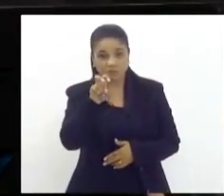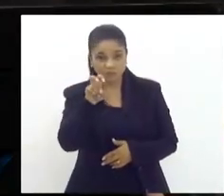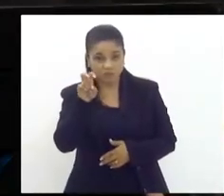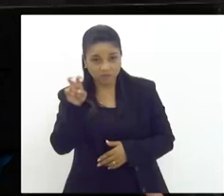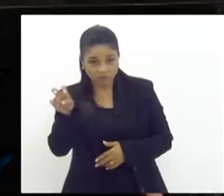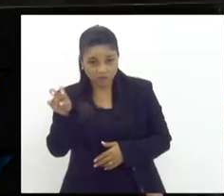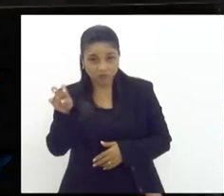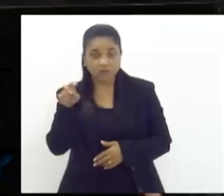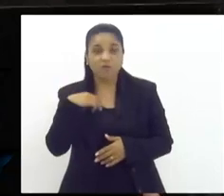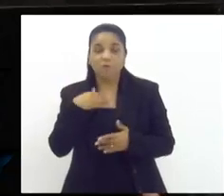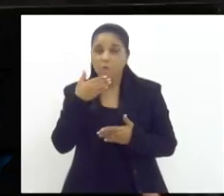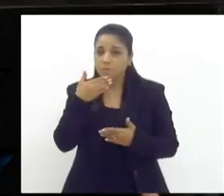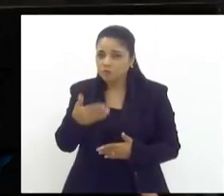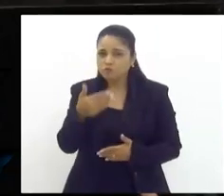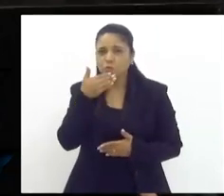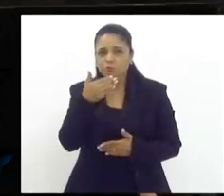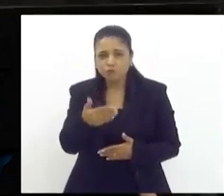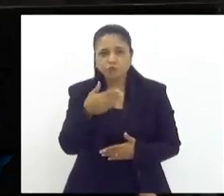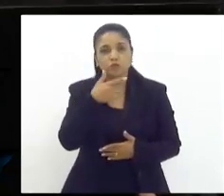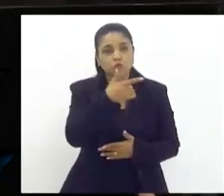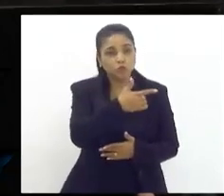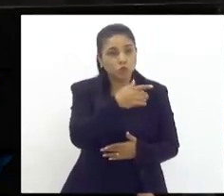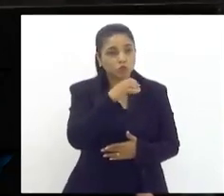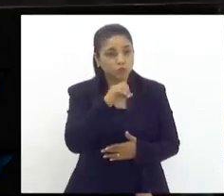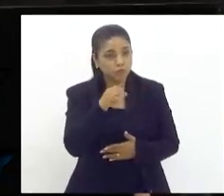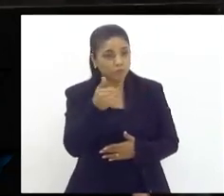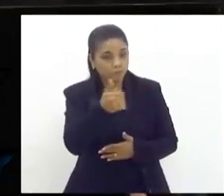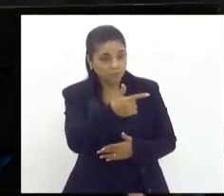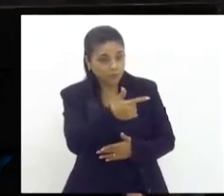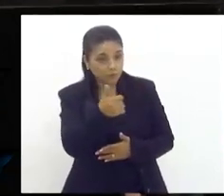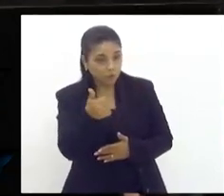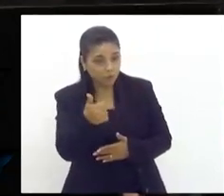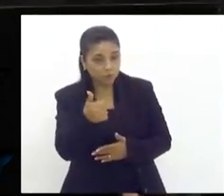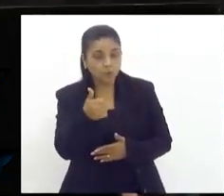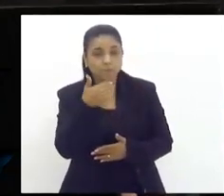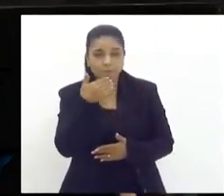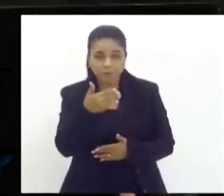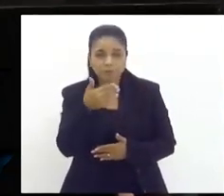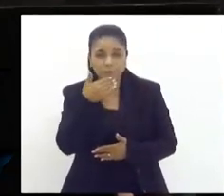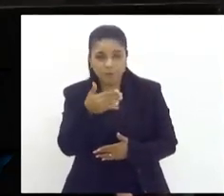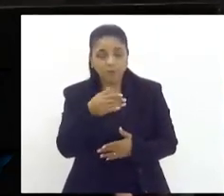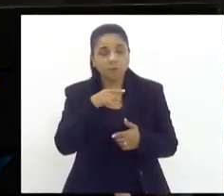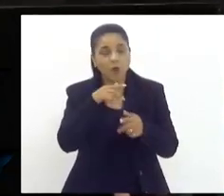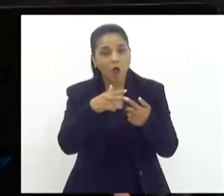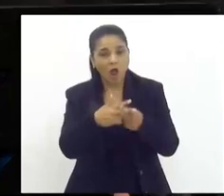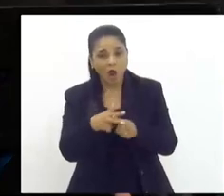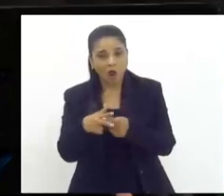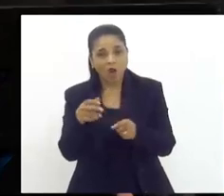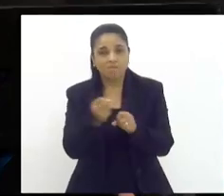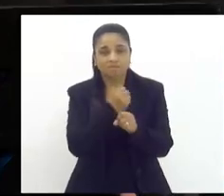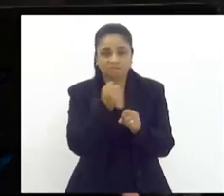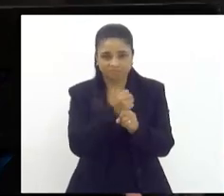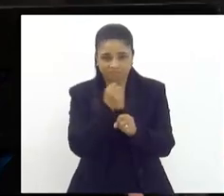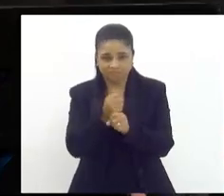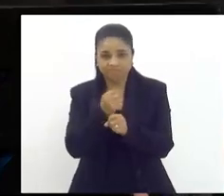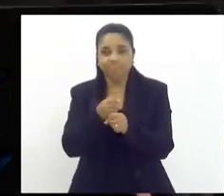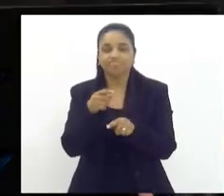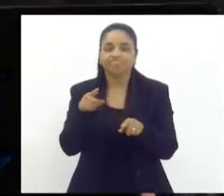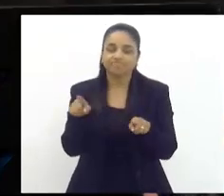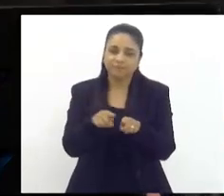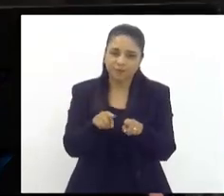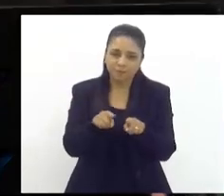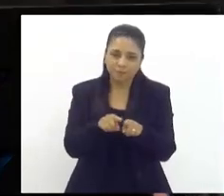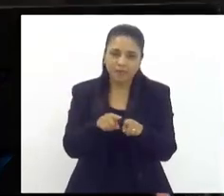eu venho solicitando desde 2021 a sua reforma porque também sofreu